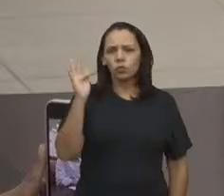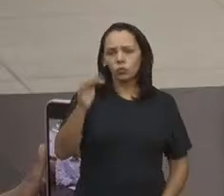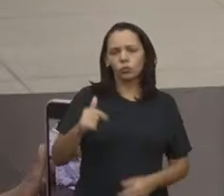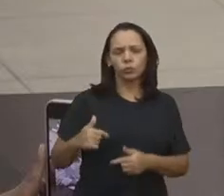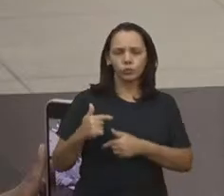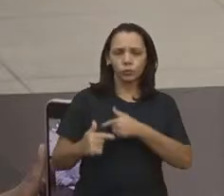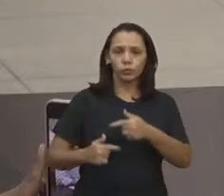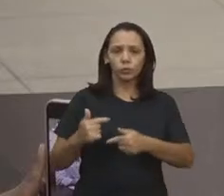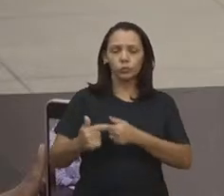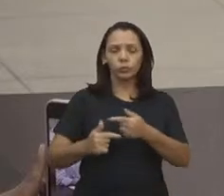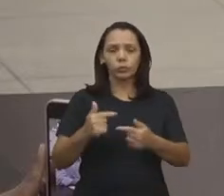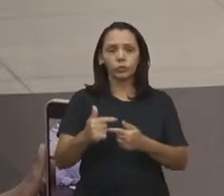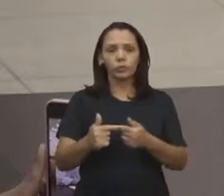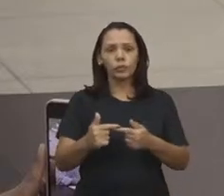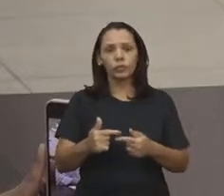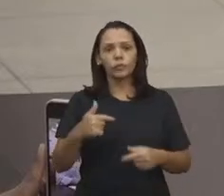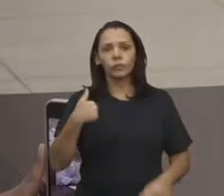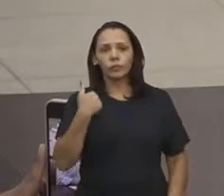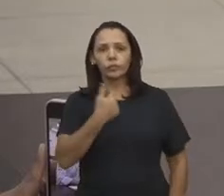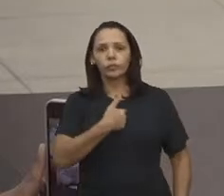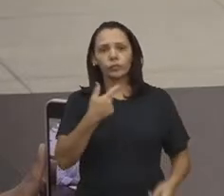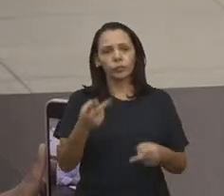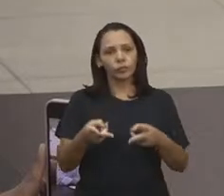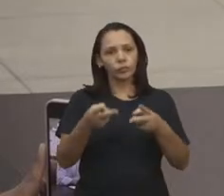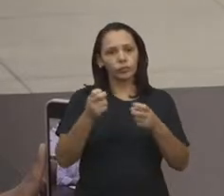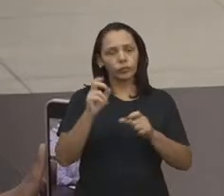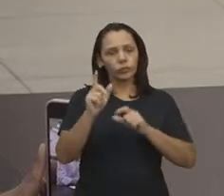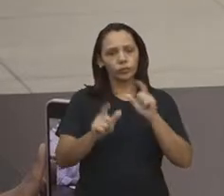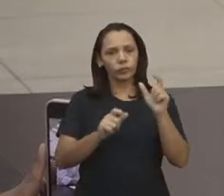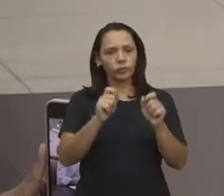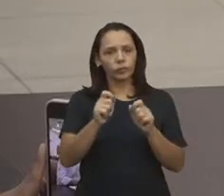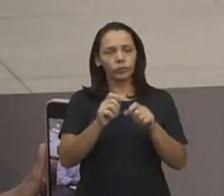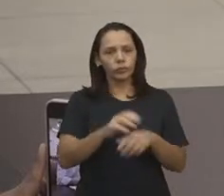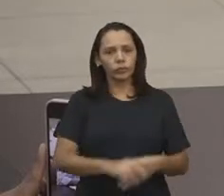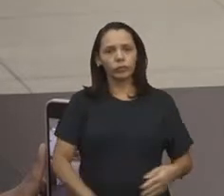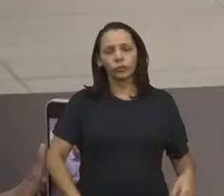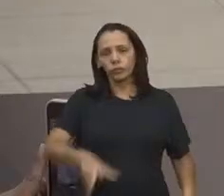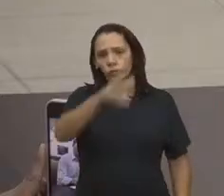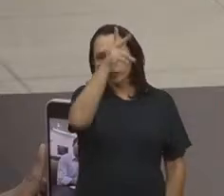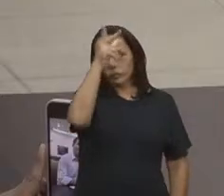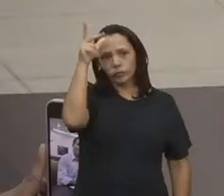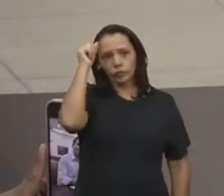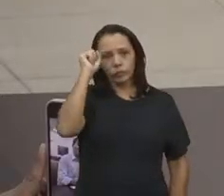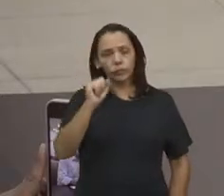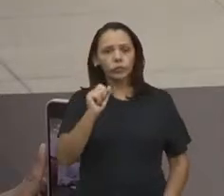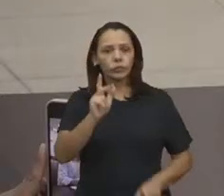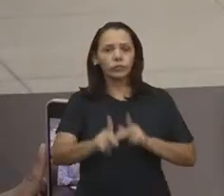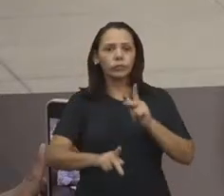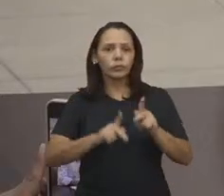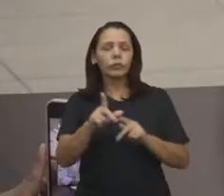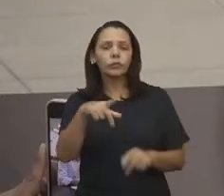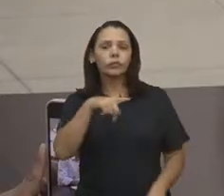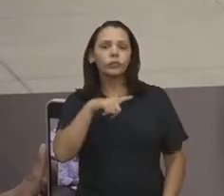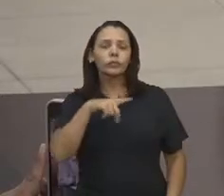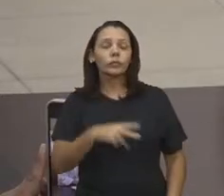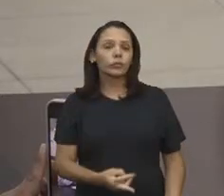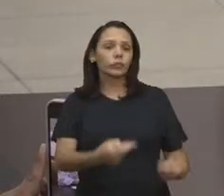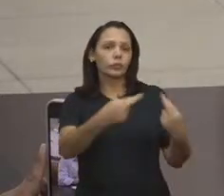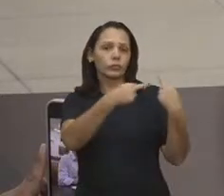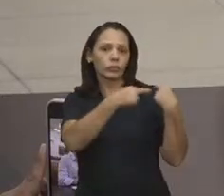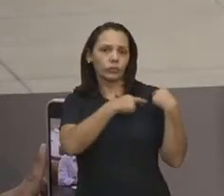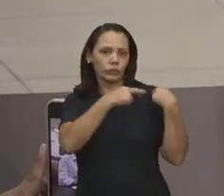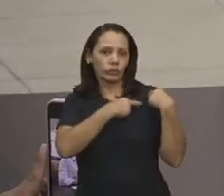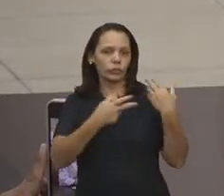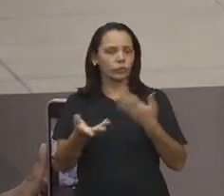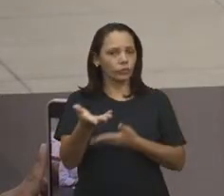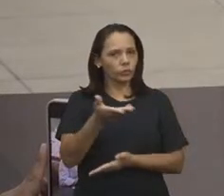gerações, a gente percebe que o poder público e a sociedade civil, que tem uma responsabilidade